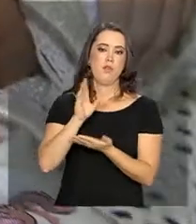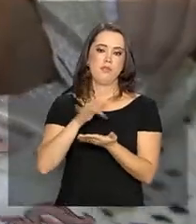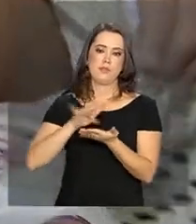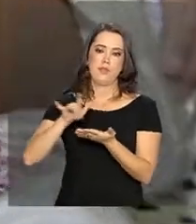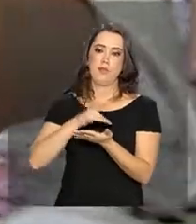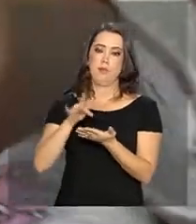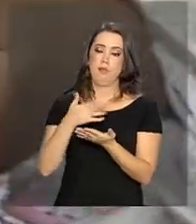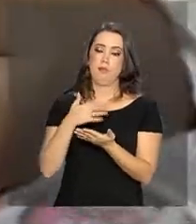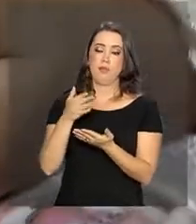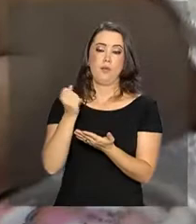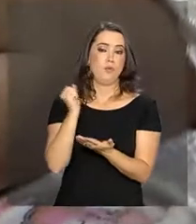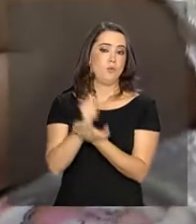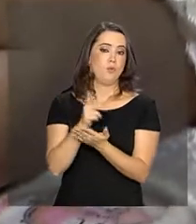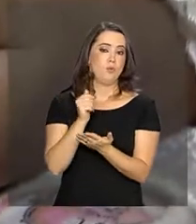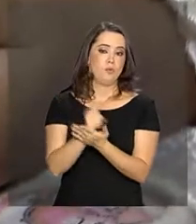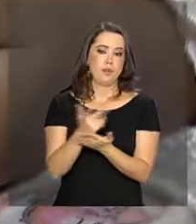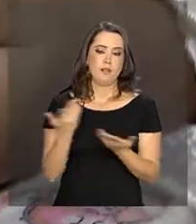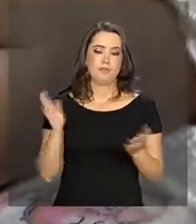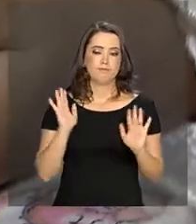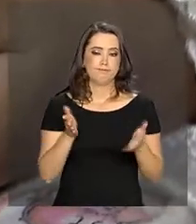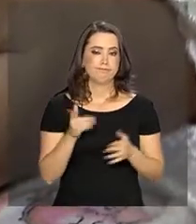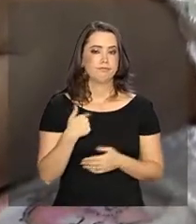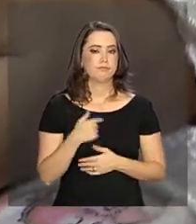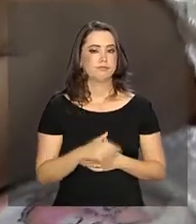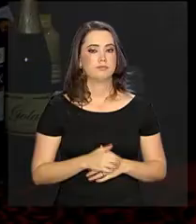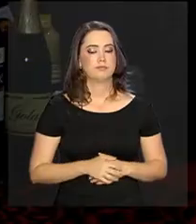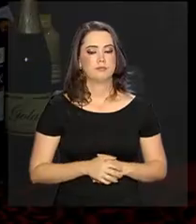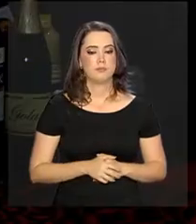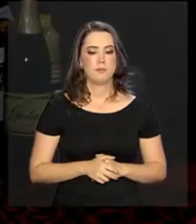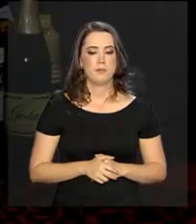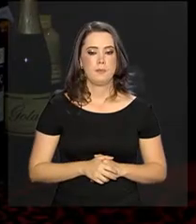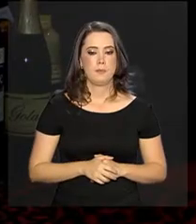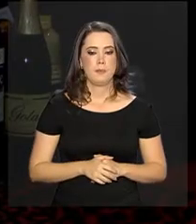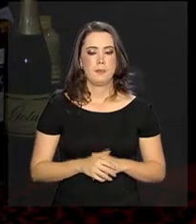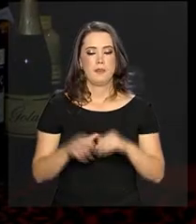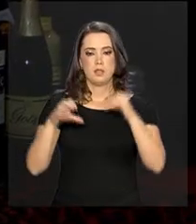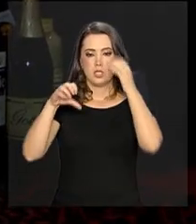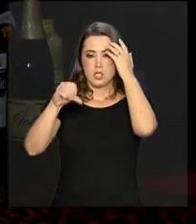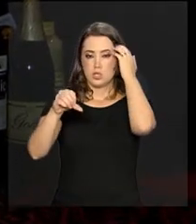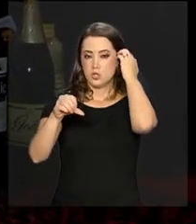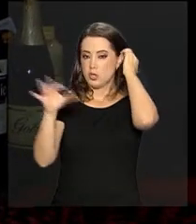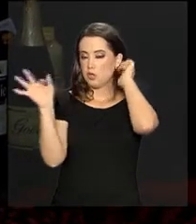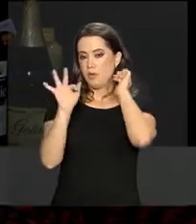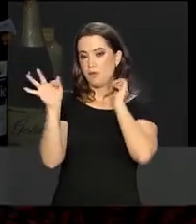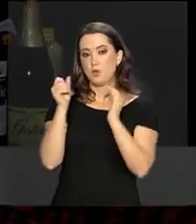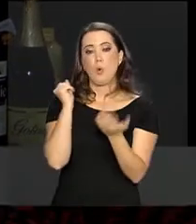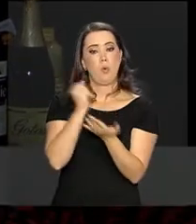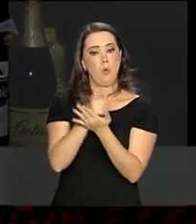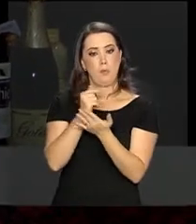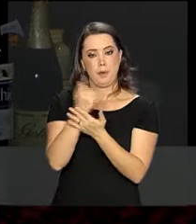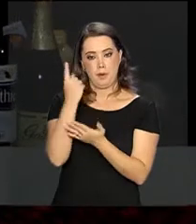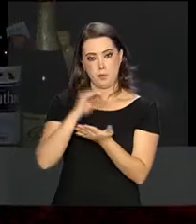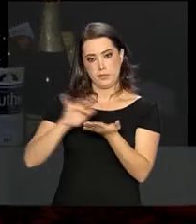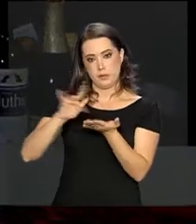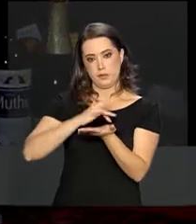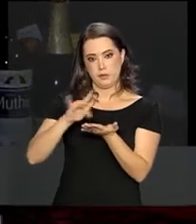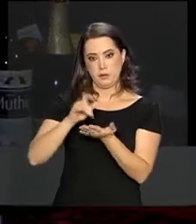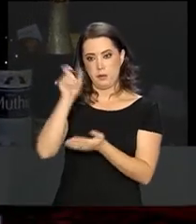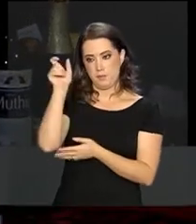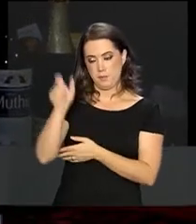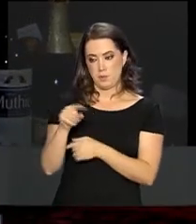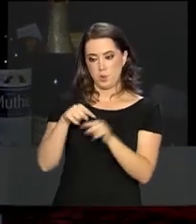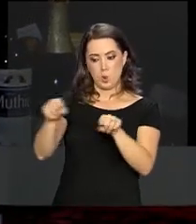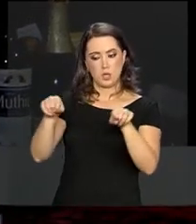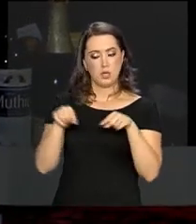um aparelho celular que havia acabado de comprar. Foi mais ou menos dia 9 de fevereiro que eu comprei um celular, o dono da